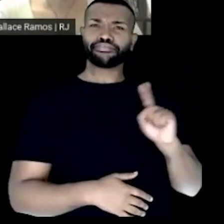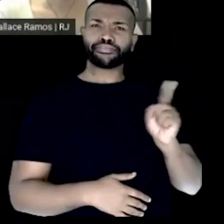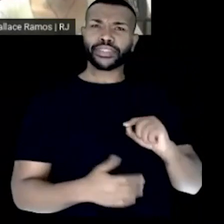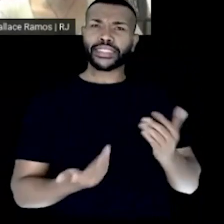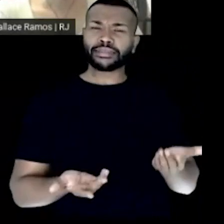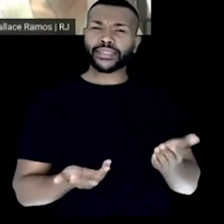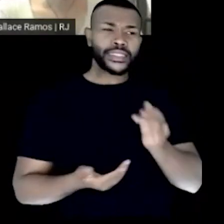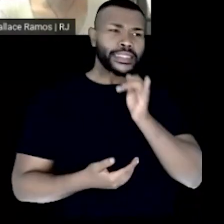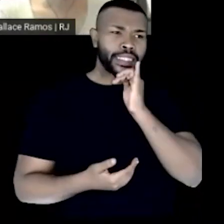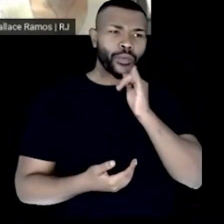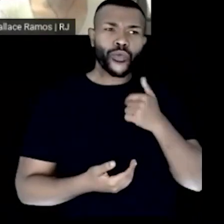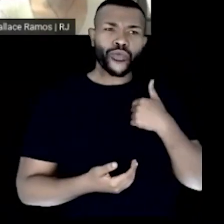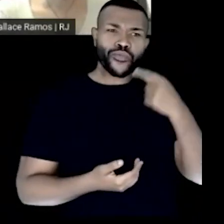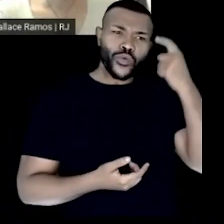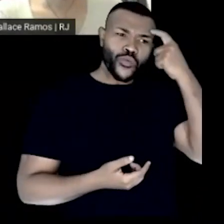a minha intenção. A intenção